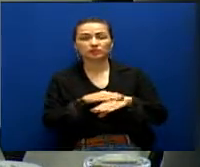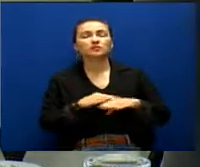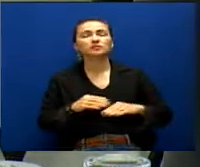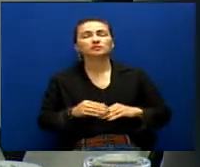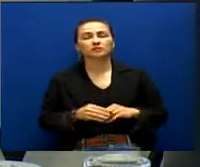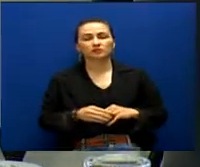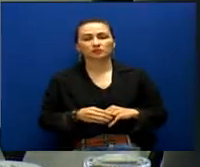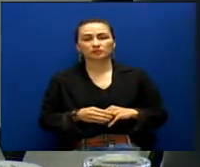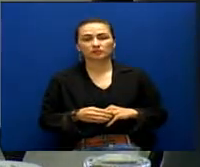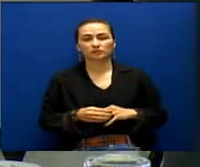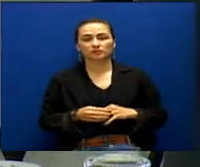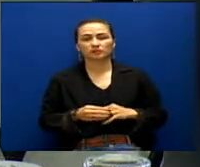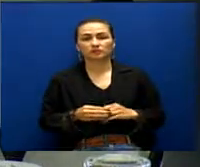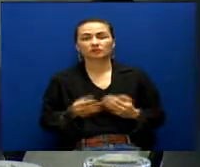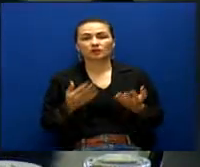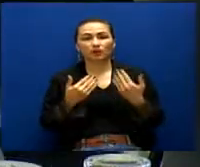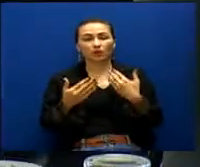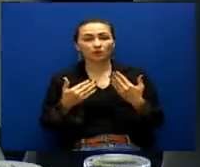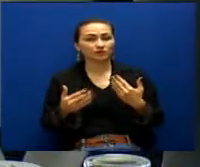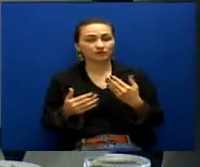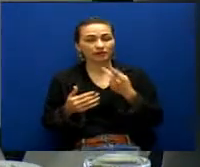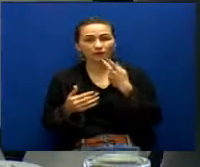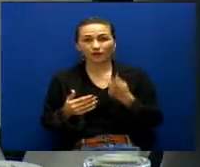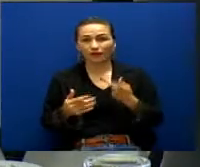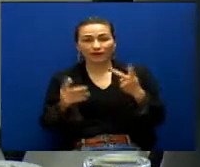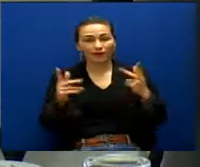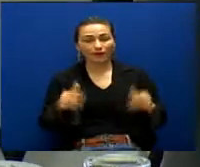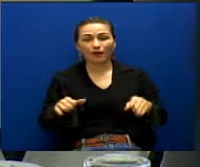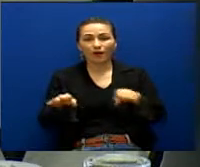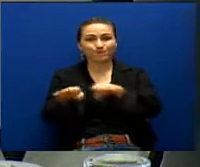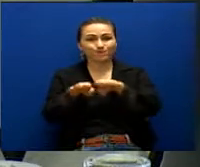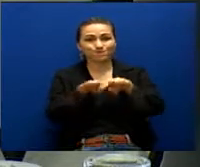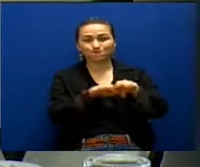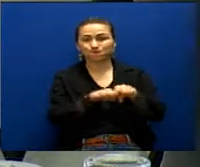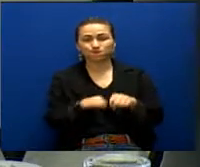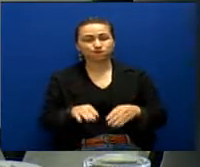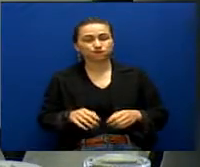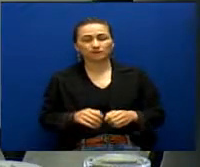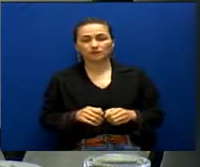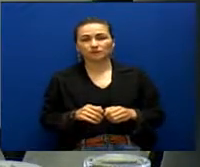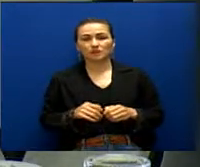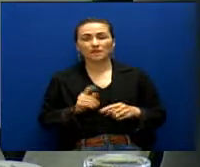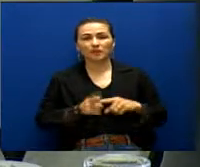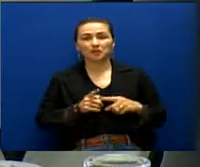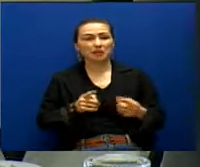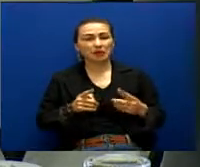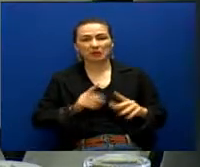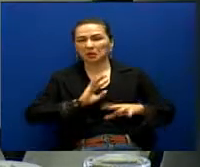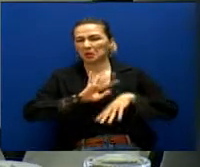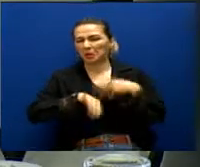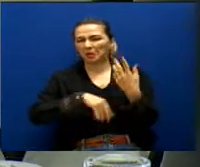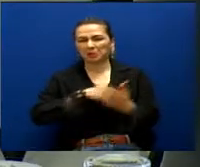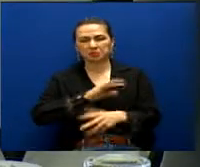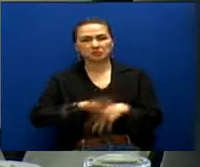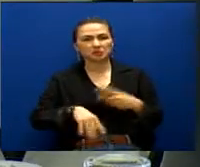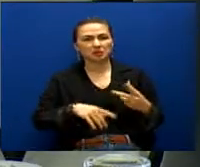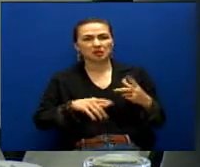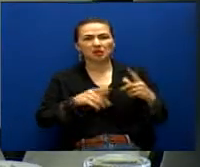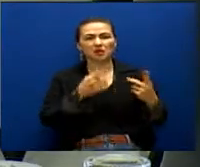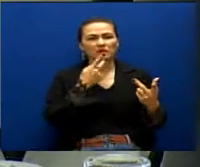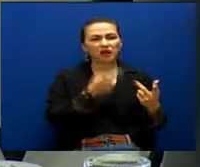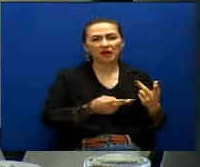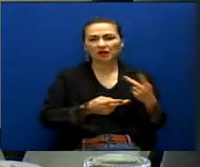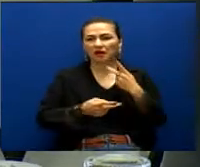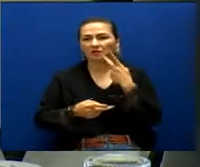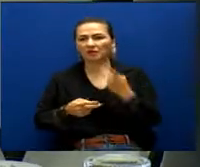alinhar, conversar, falar a mesma língua, que senão fica igual uma torre de Babel. Está todo mundo falando de um jeito aqui, ninguém se entende, e no final fica